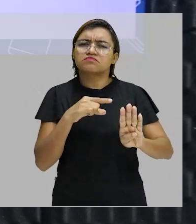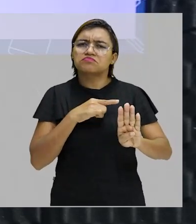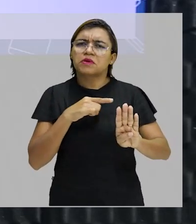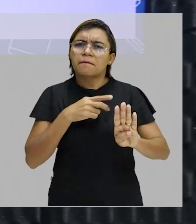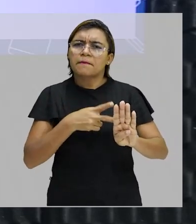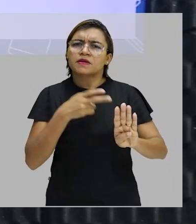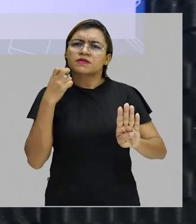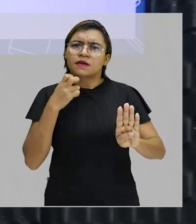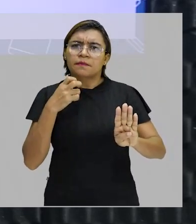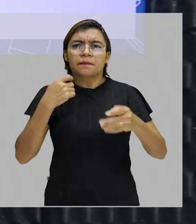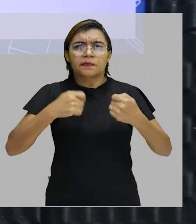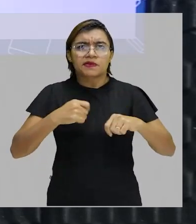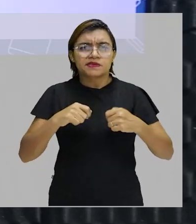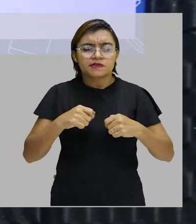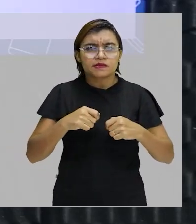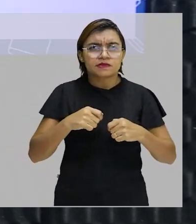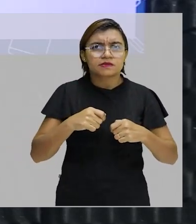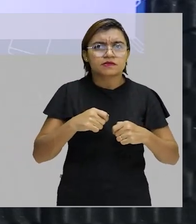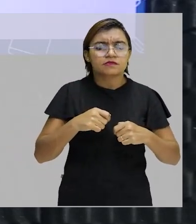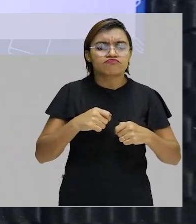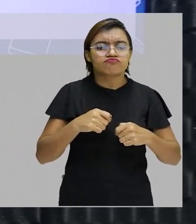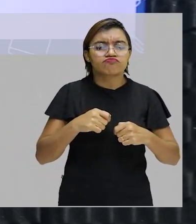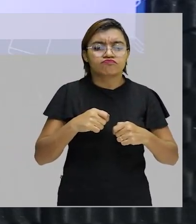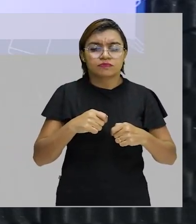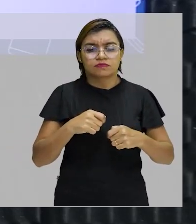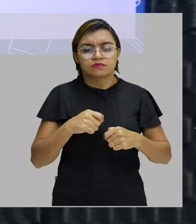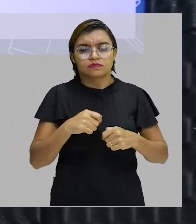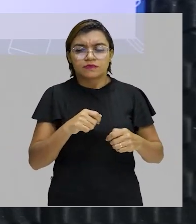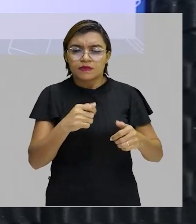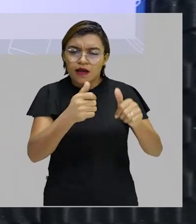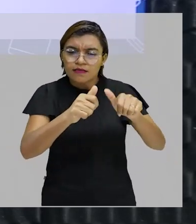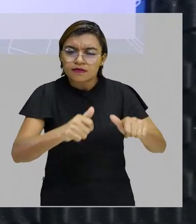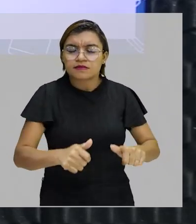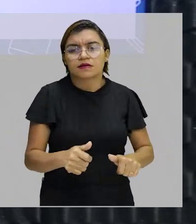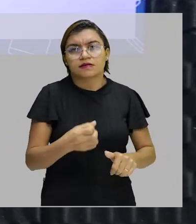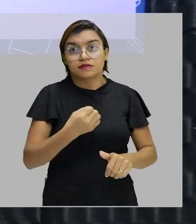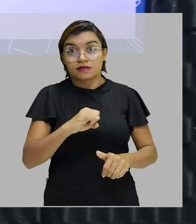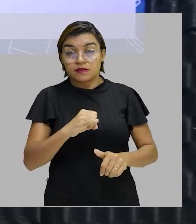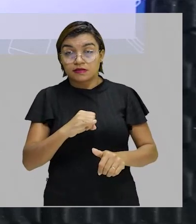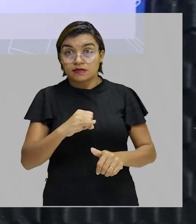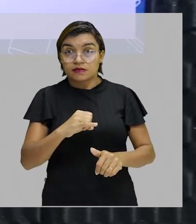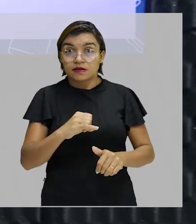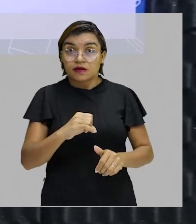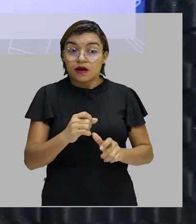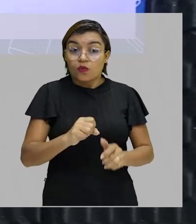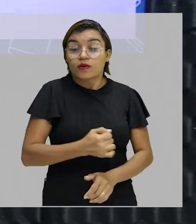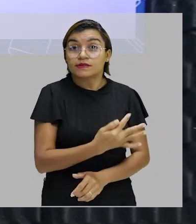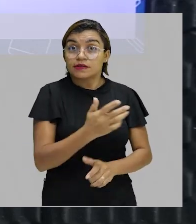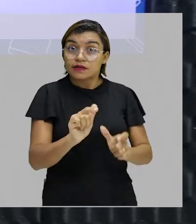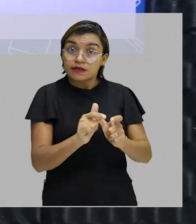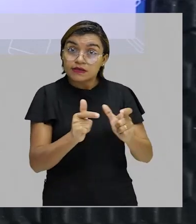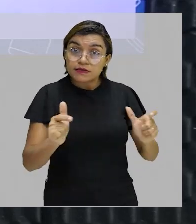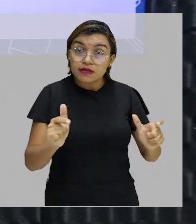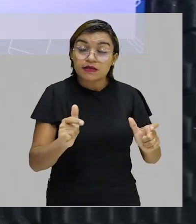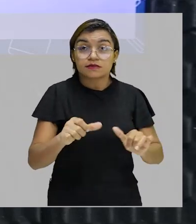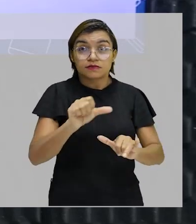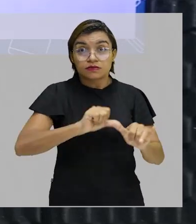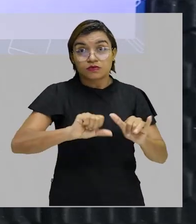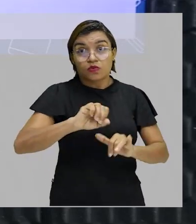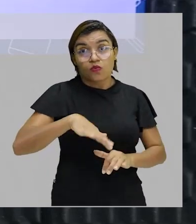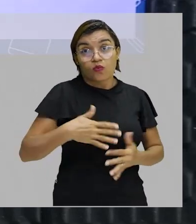gente precisa verificar quem está em excesso, né? Quem é um reagente em excesso, quem é um